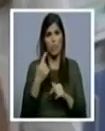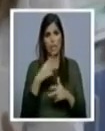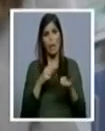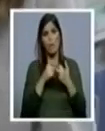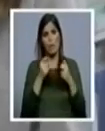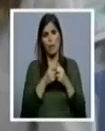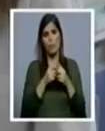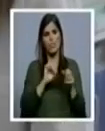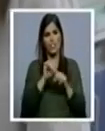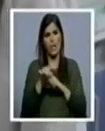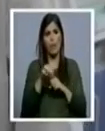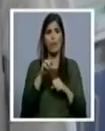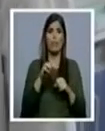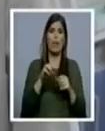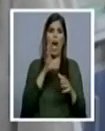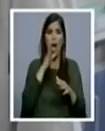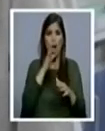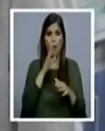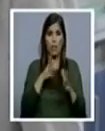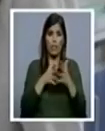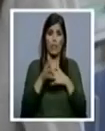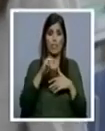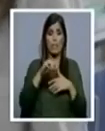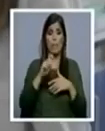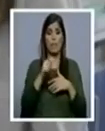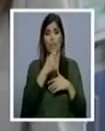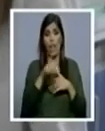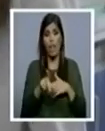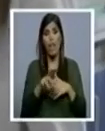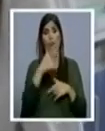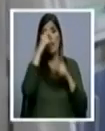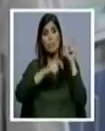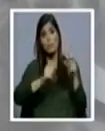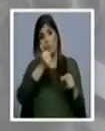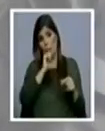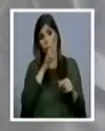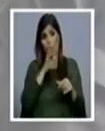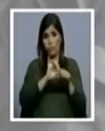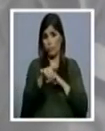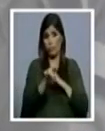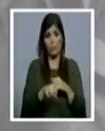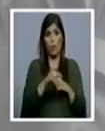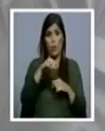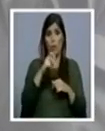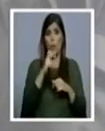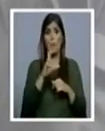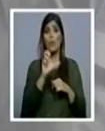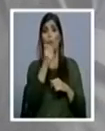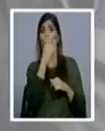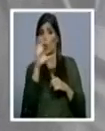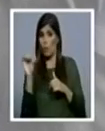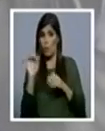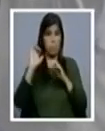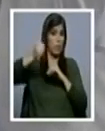grandes problemas de contaminação de metais e onde as pessoas são, por exemplo, obrigadas a consumir uma água contaminada. O mercúrio ocupa um lugar